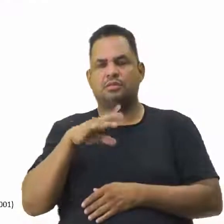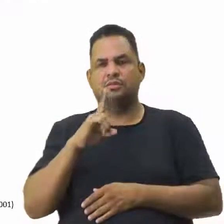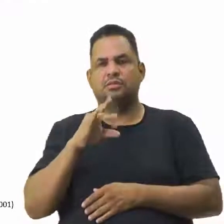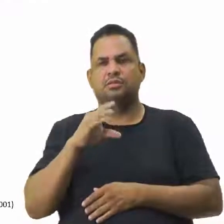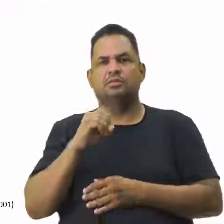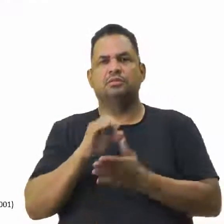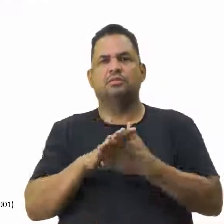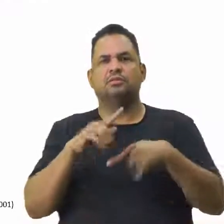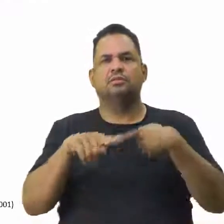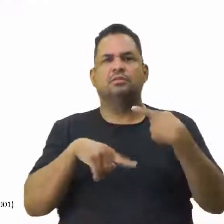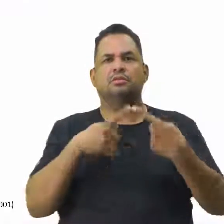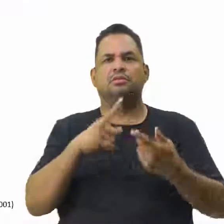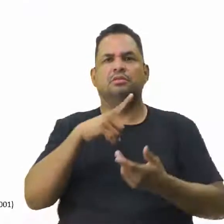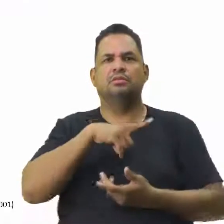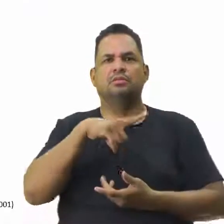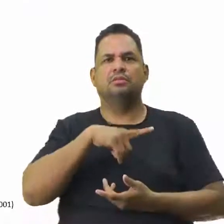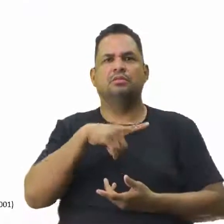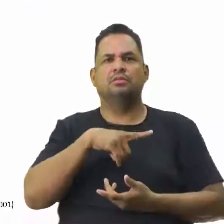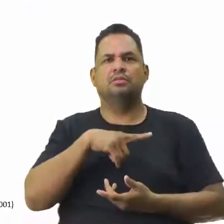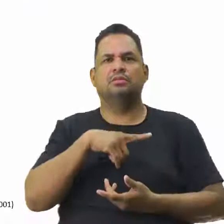depois